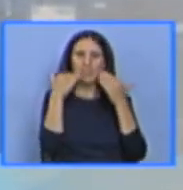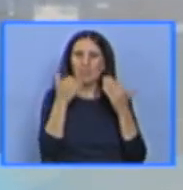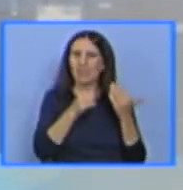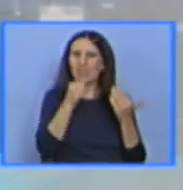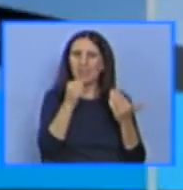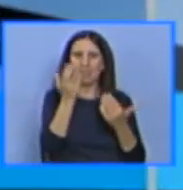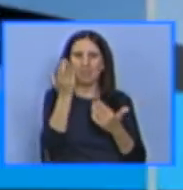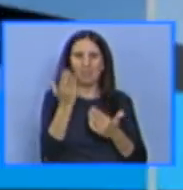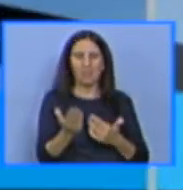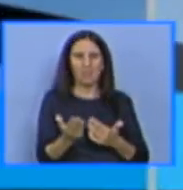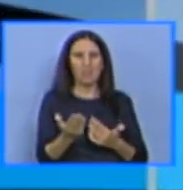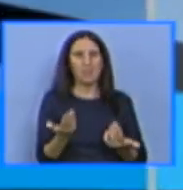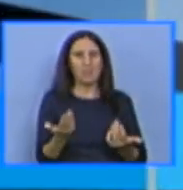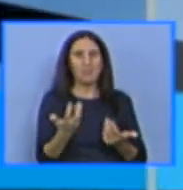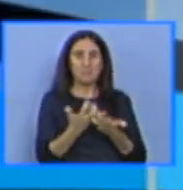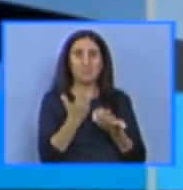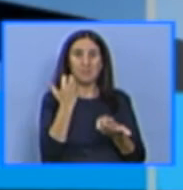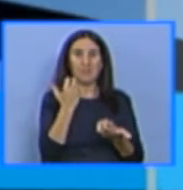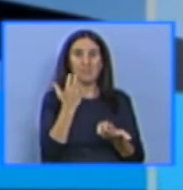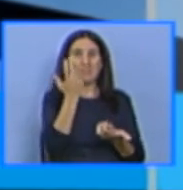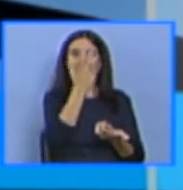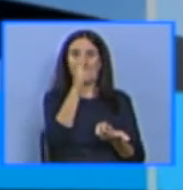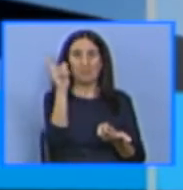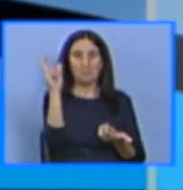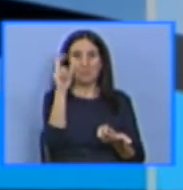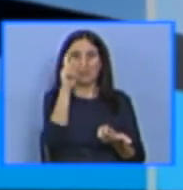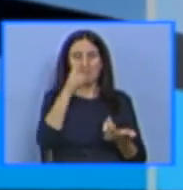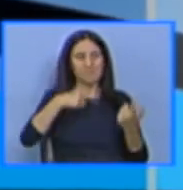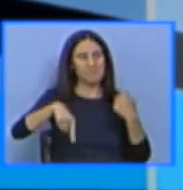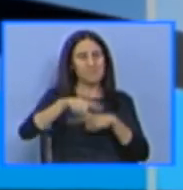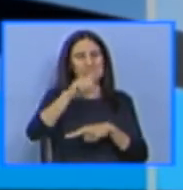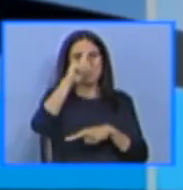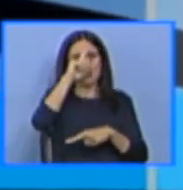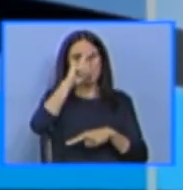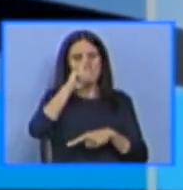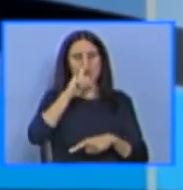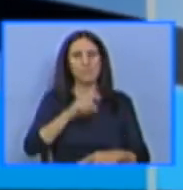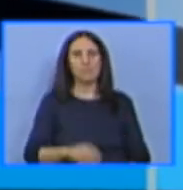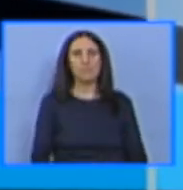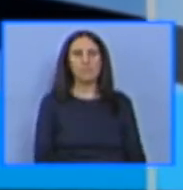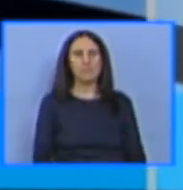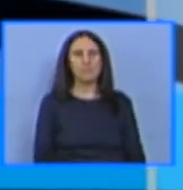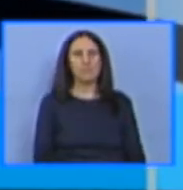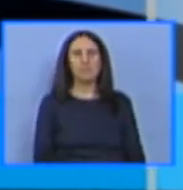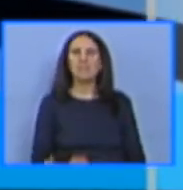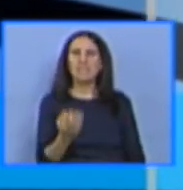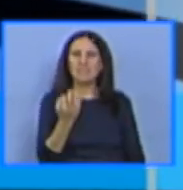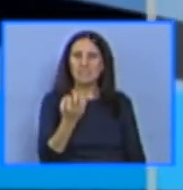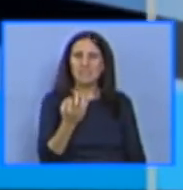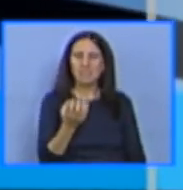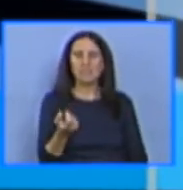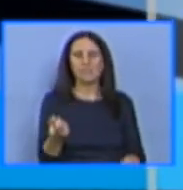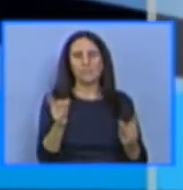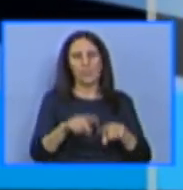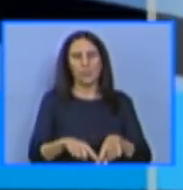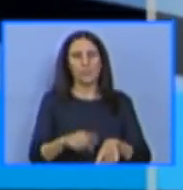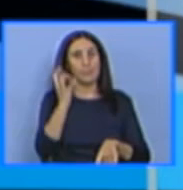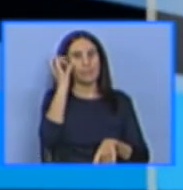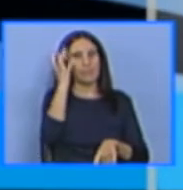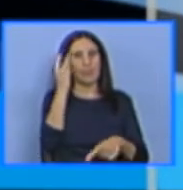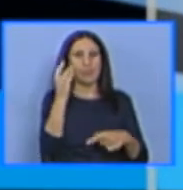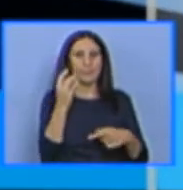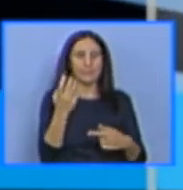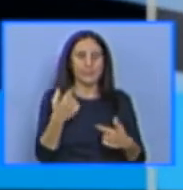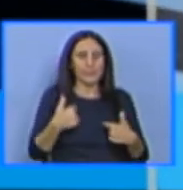trazia sempre. Isto é uma marca que fica sempre na memória. Sim, e volto outra vez ao mal da fita, que sou eu,